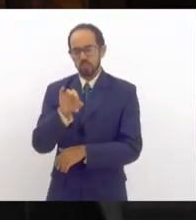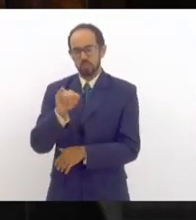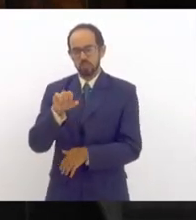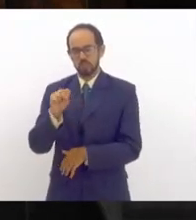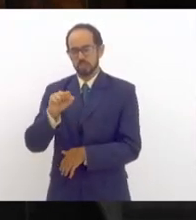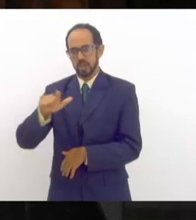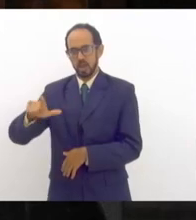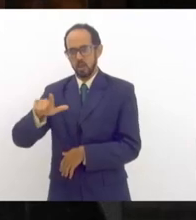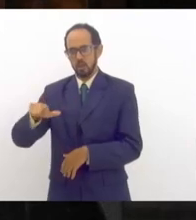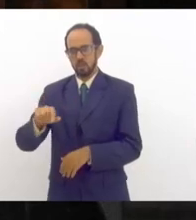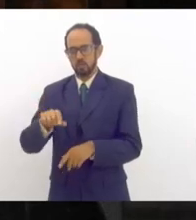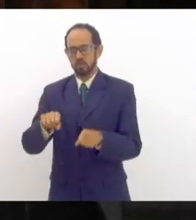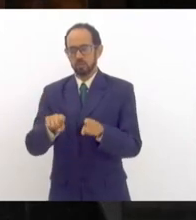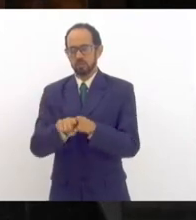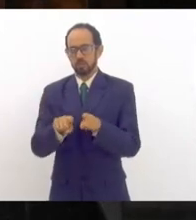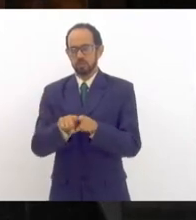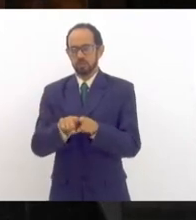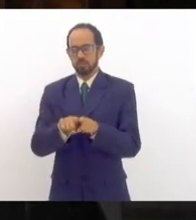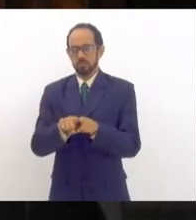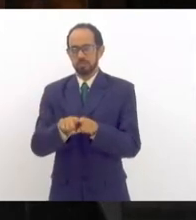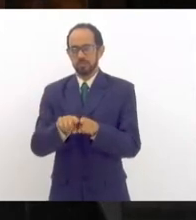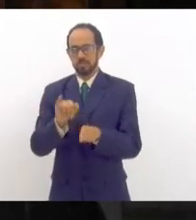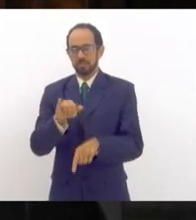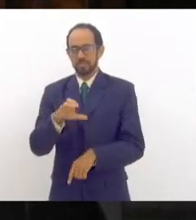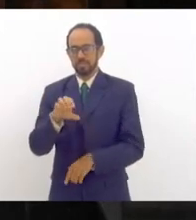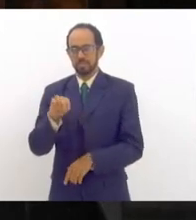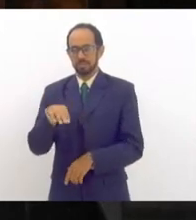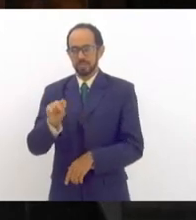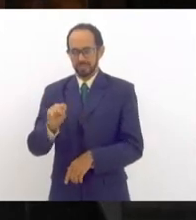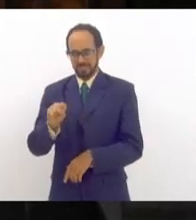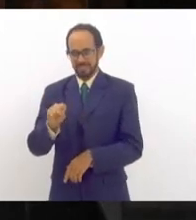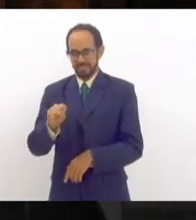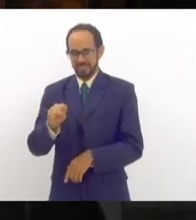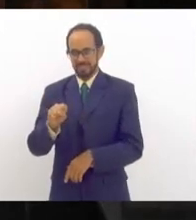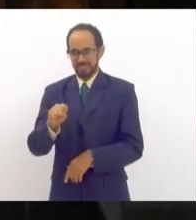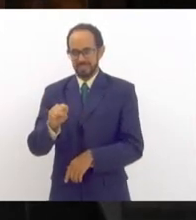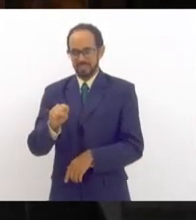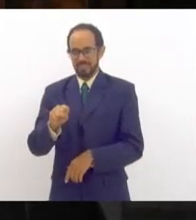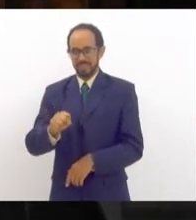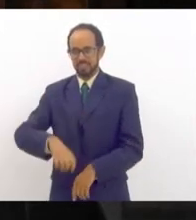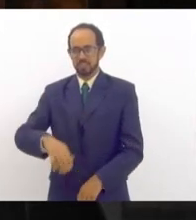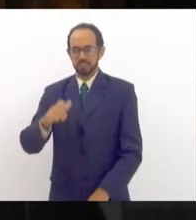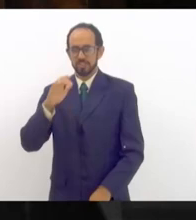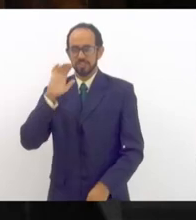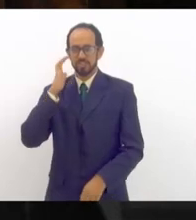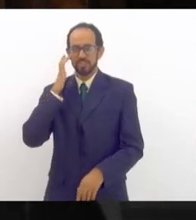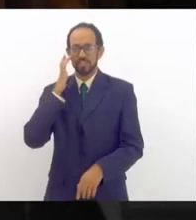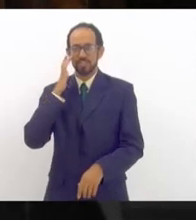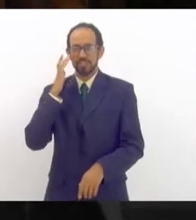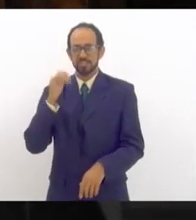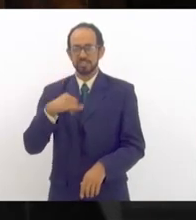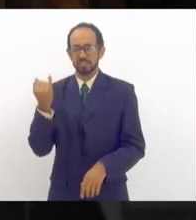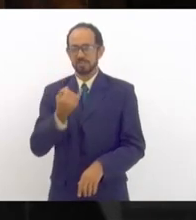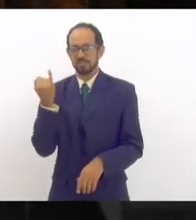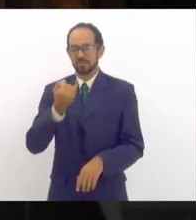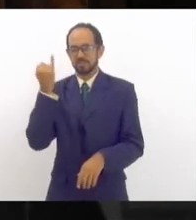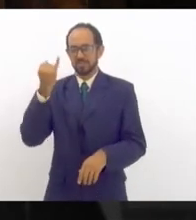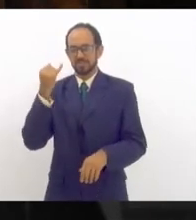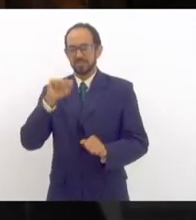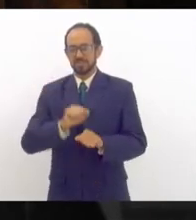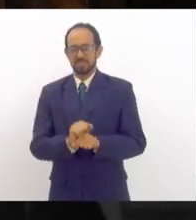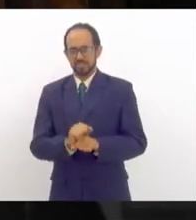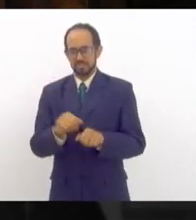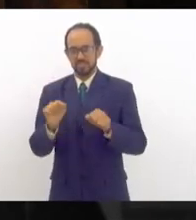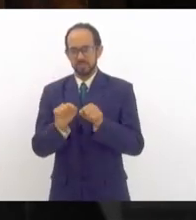que acho que é muito importante para que você esteja produzindo trazendo